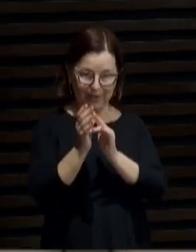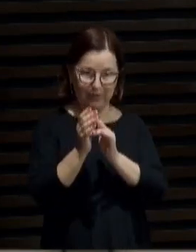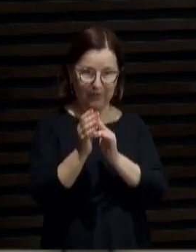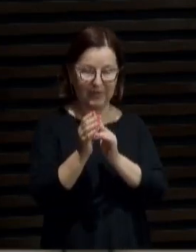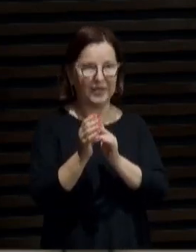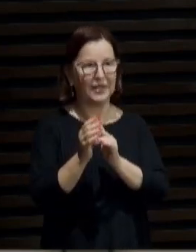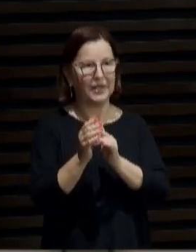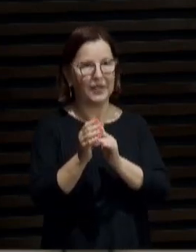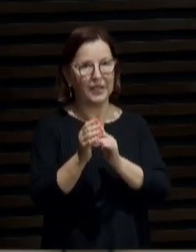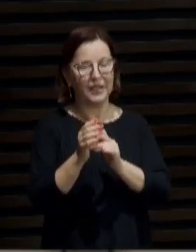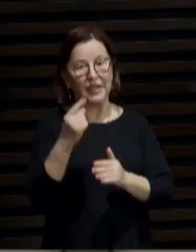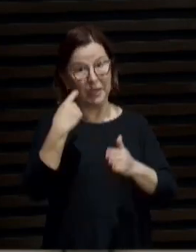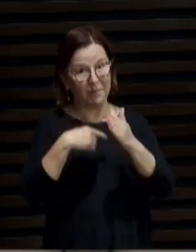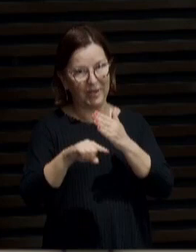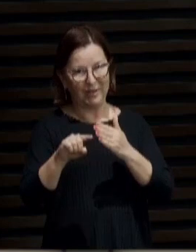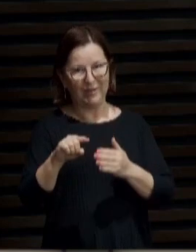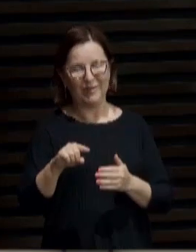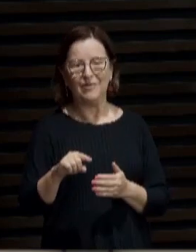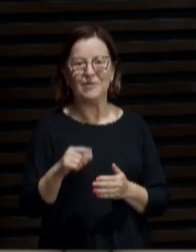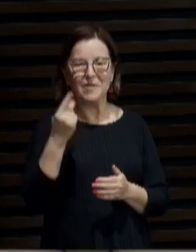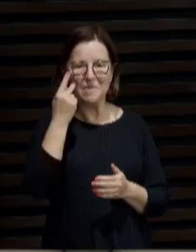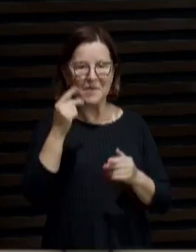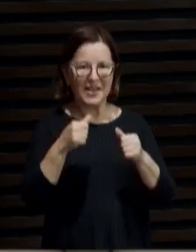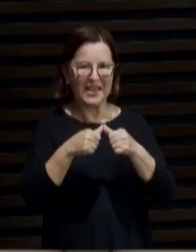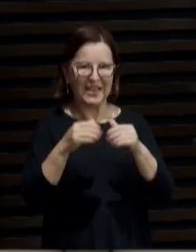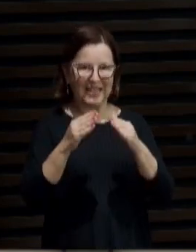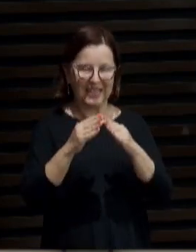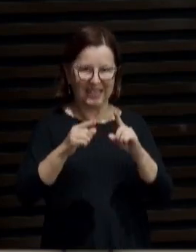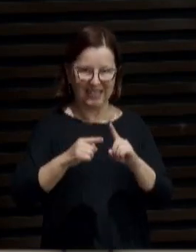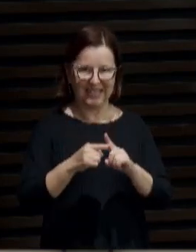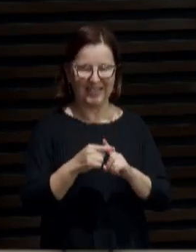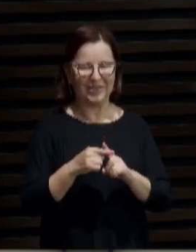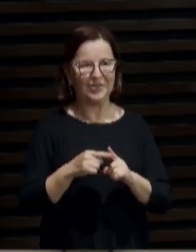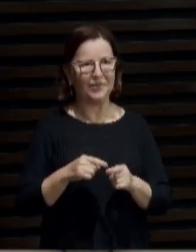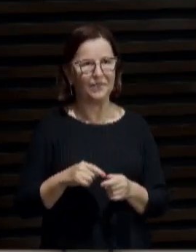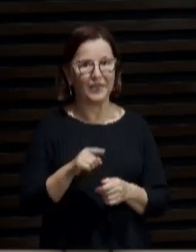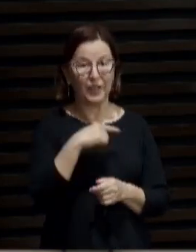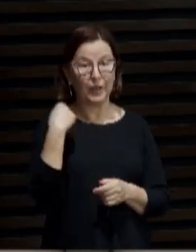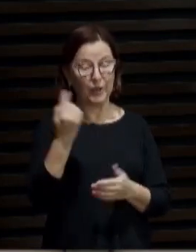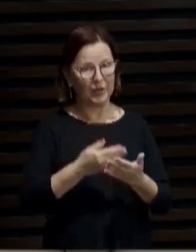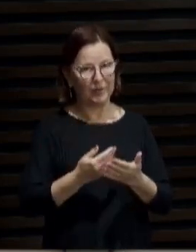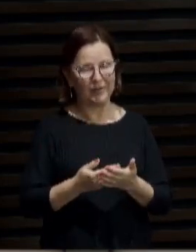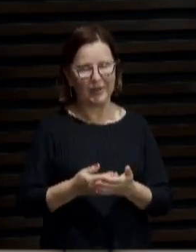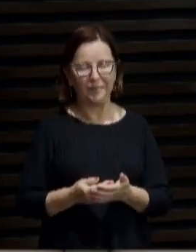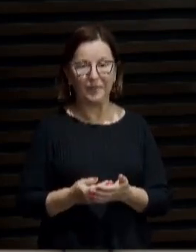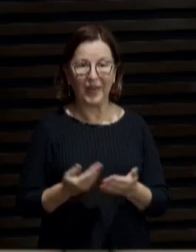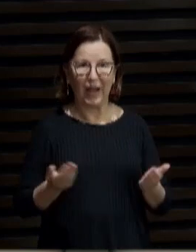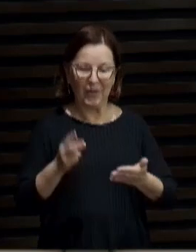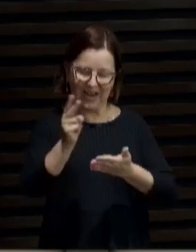totalidade, como texto base da nossa reflexão nesta manhã. Amém? Convido todos a lermos